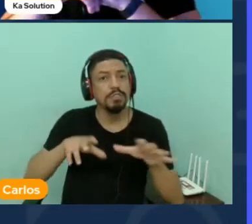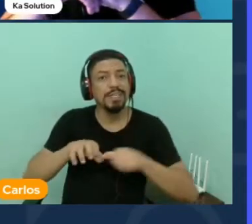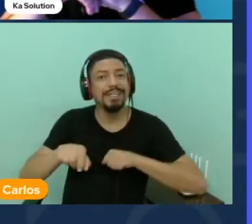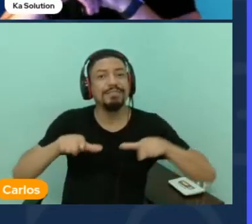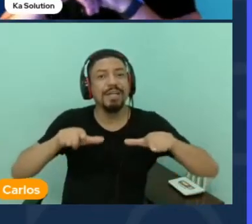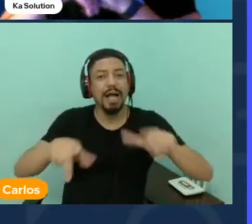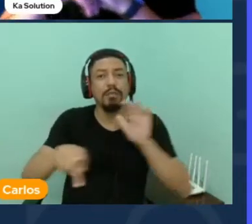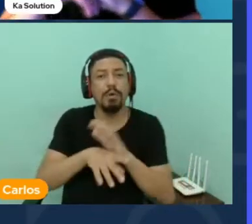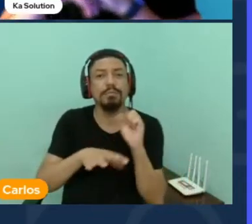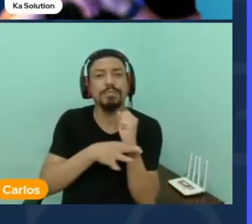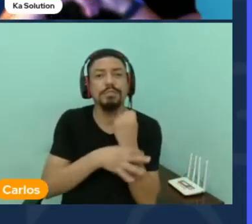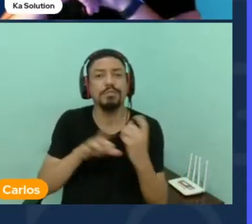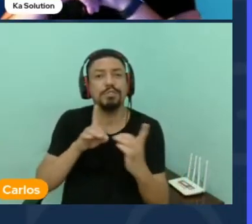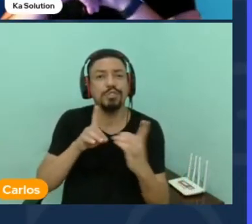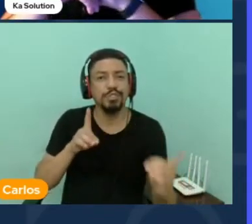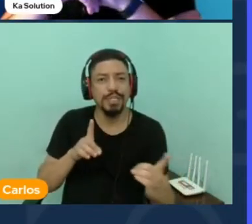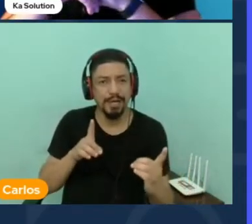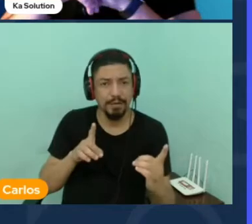ali da conexão.